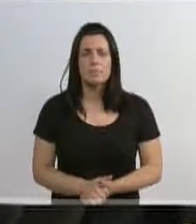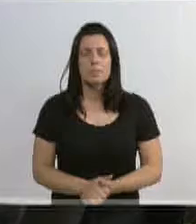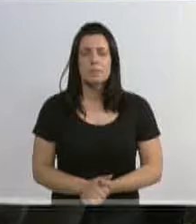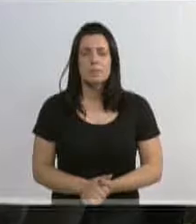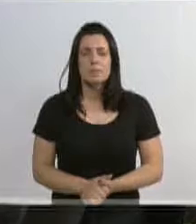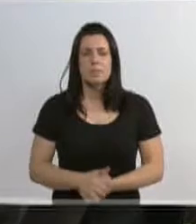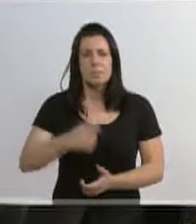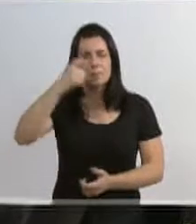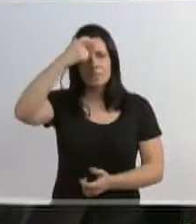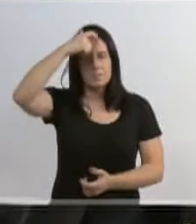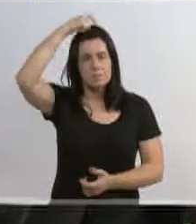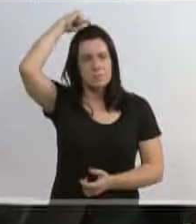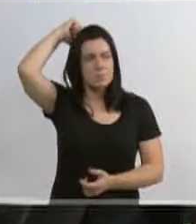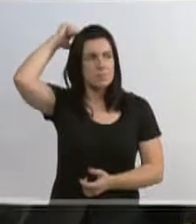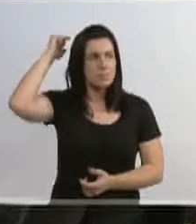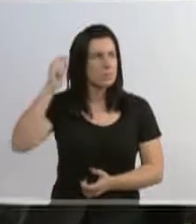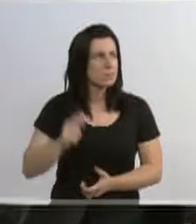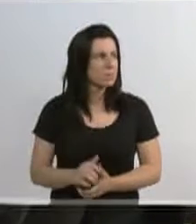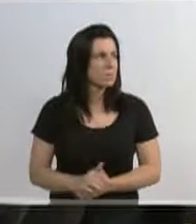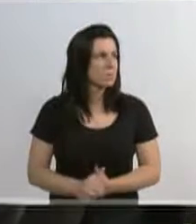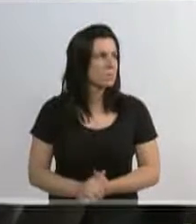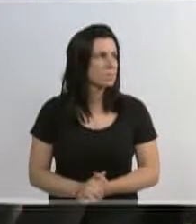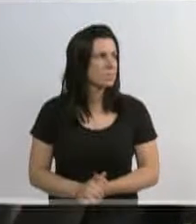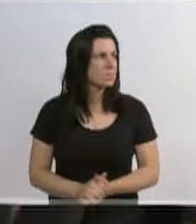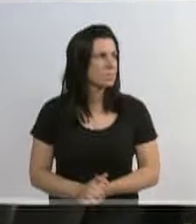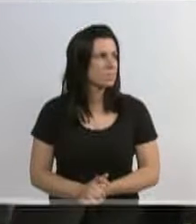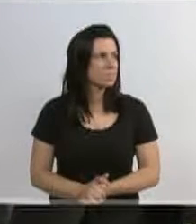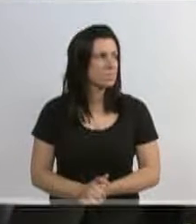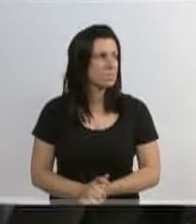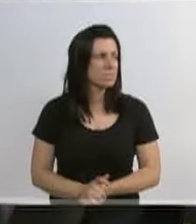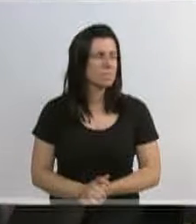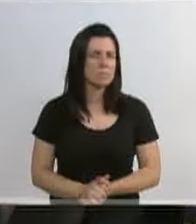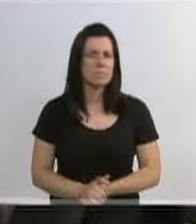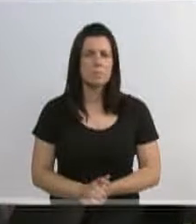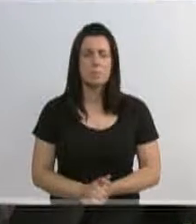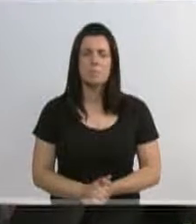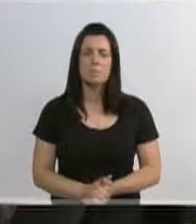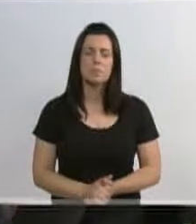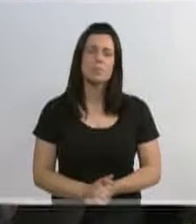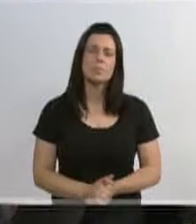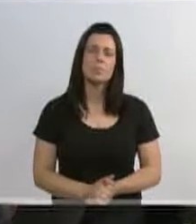Vereador Adriano Pereira, também em discussão.